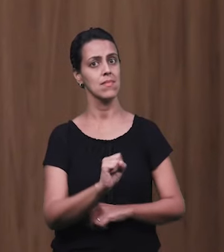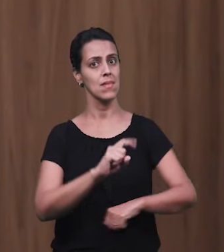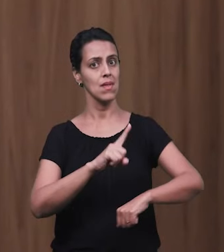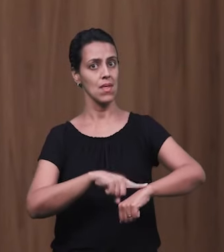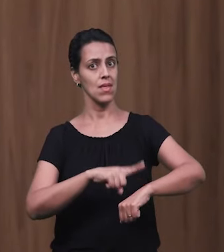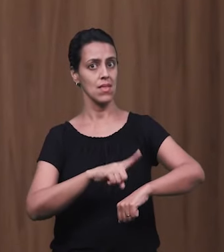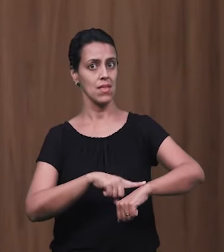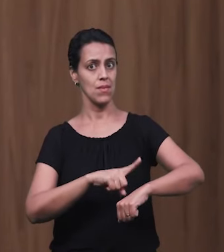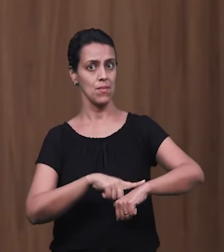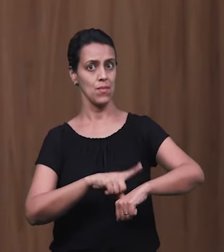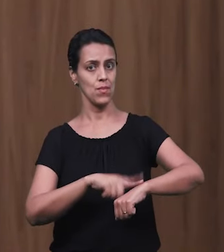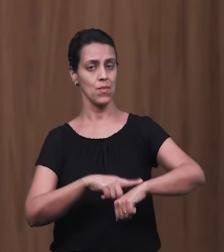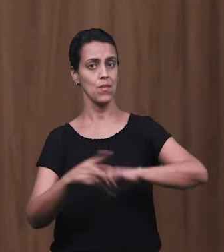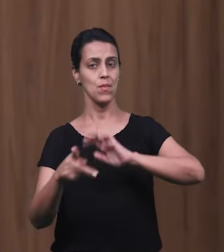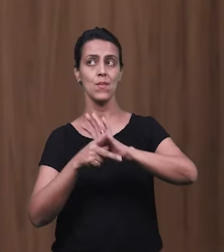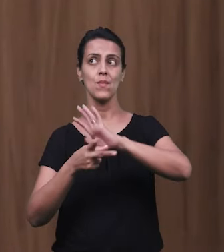engloba